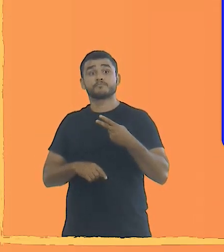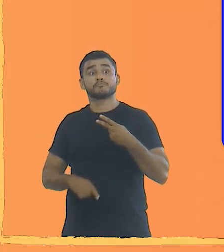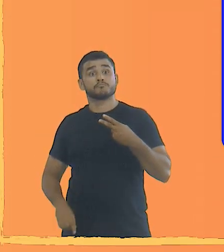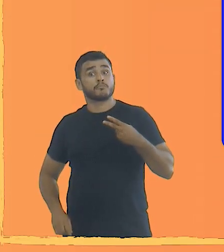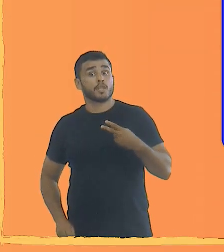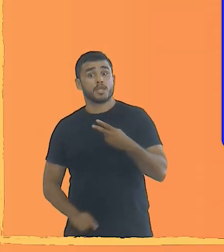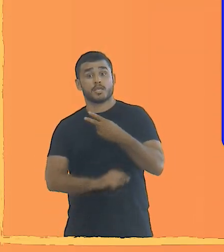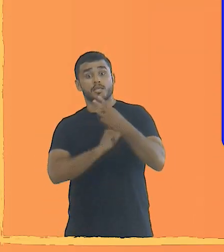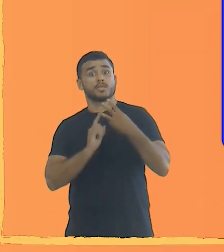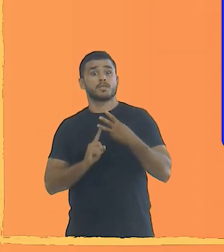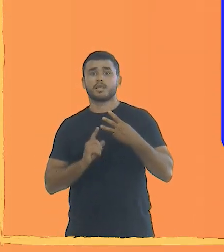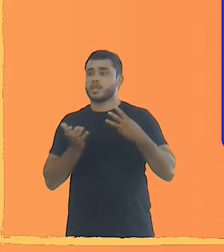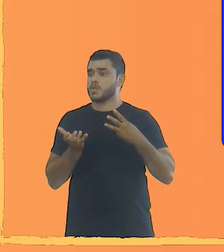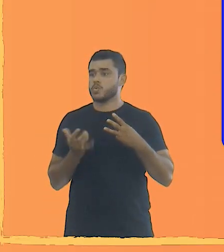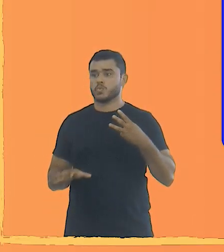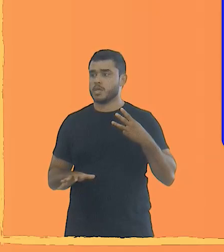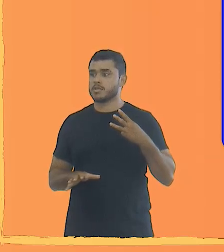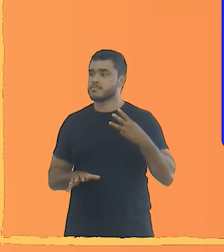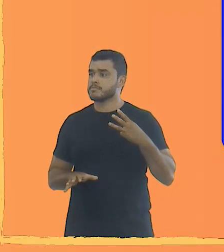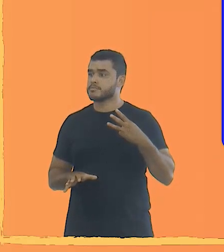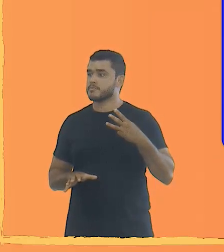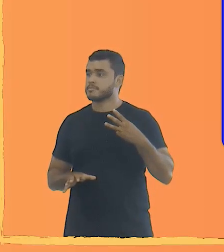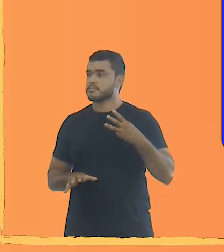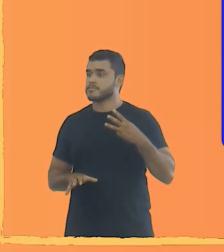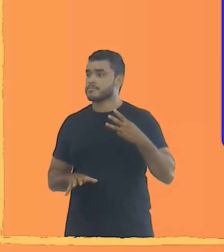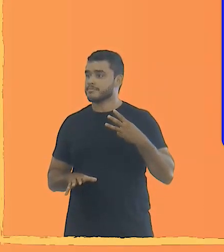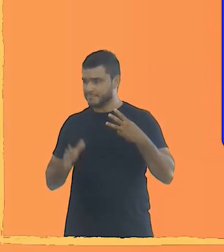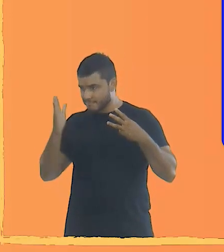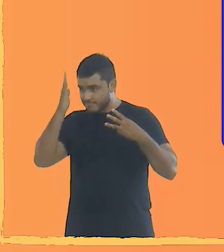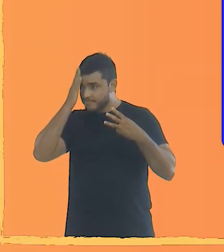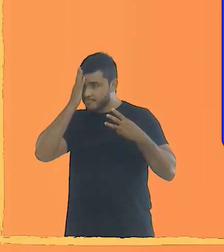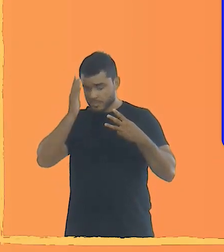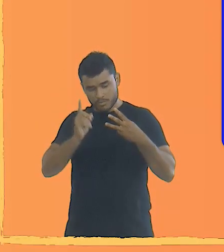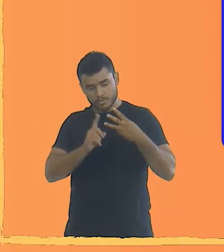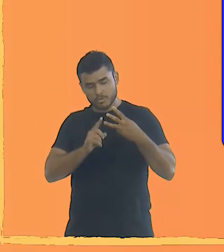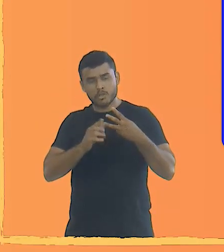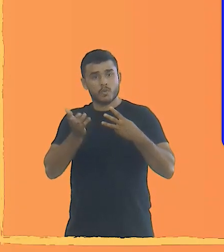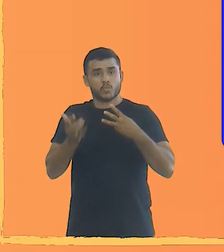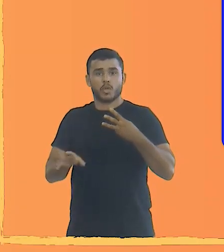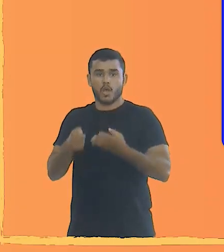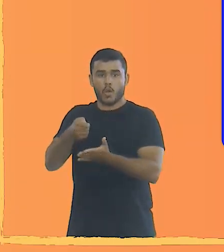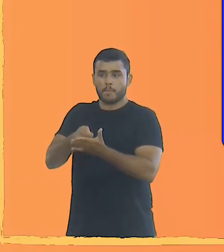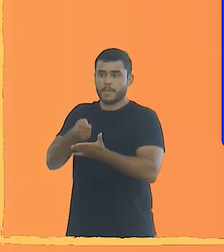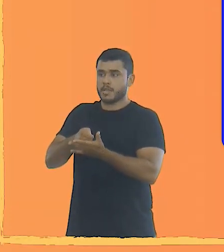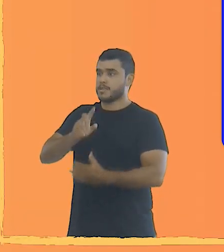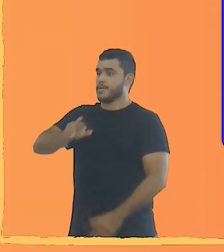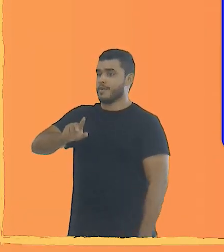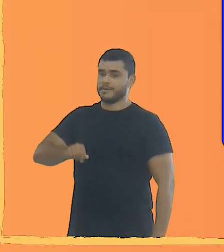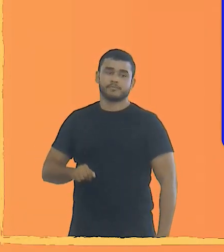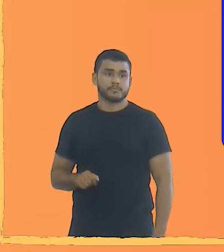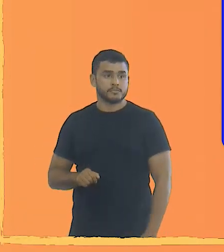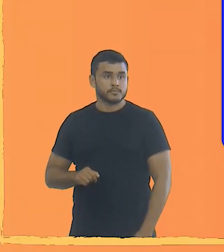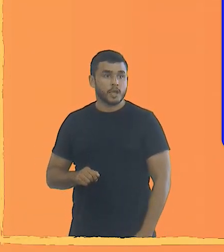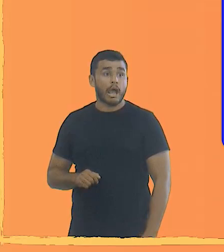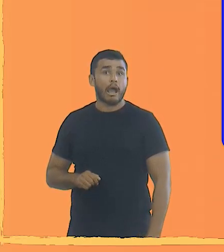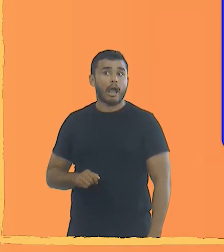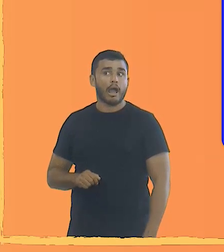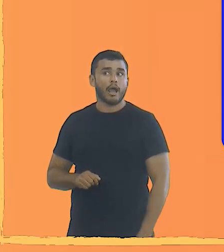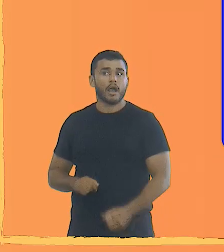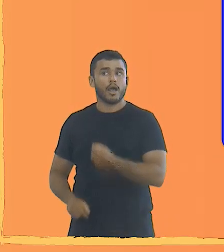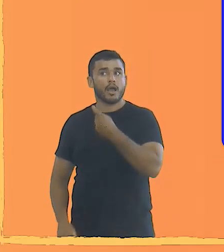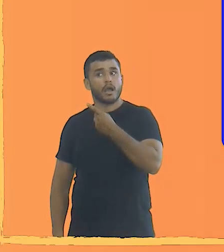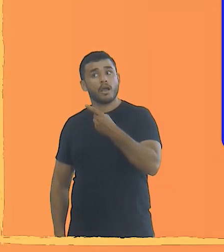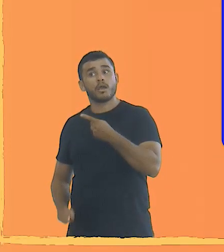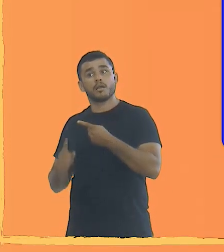dizer, eu não quero sobremesa. Não querer sobremesa é uma opção. Então são quantas opções? 3, não é? Pode